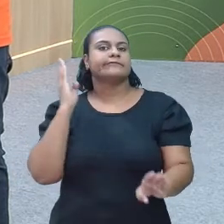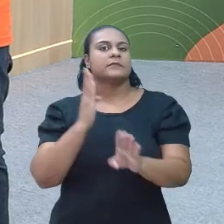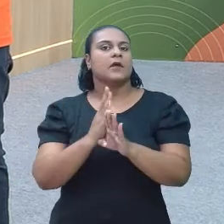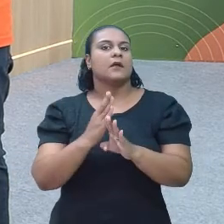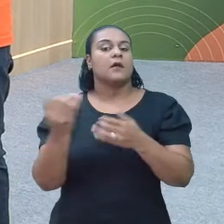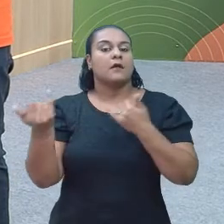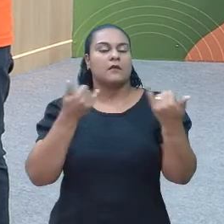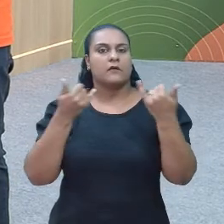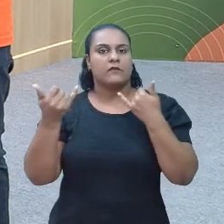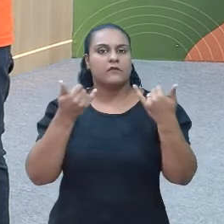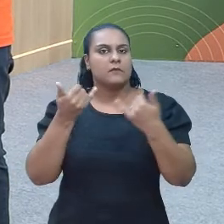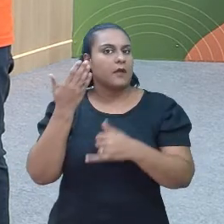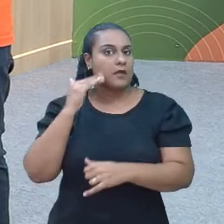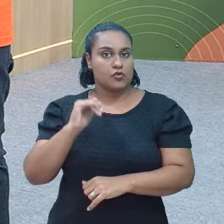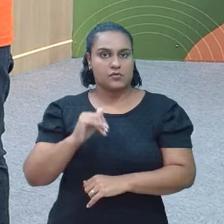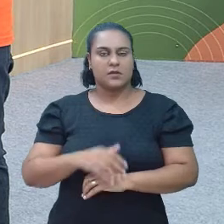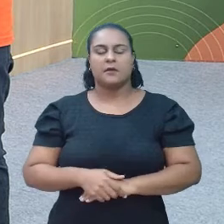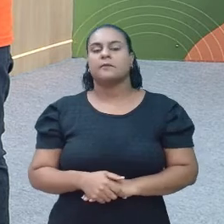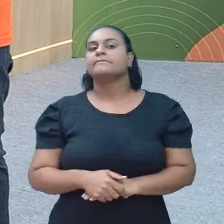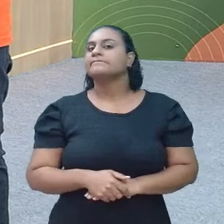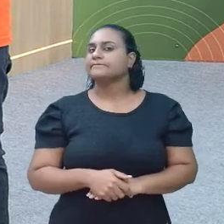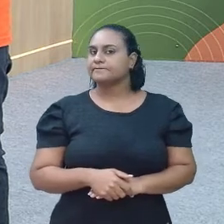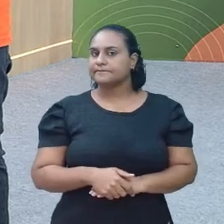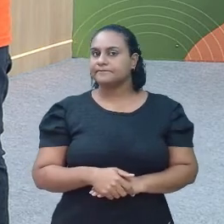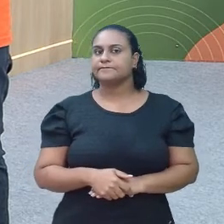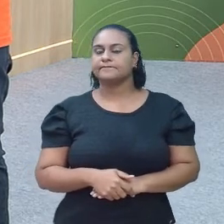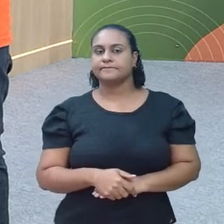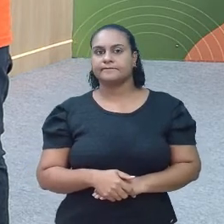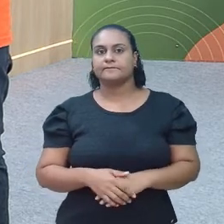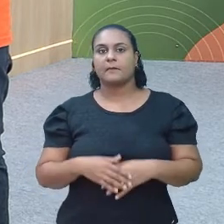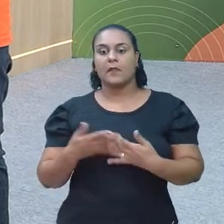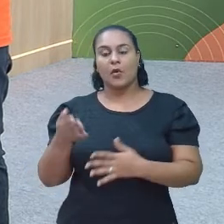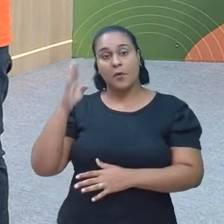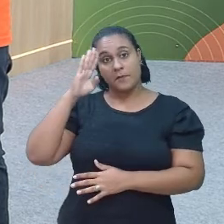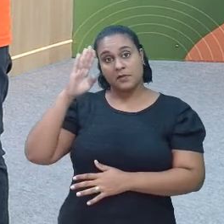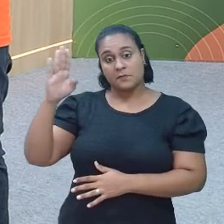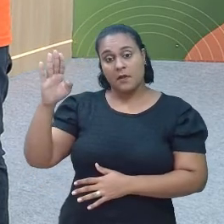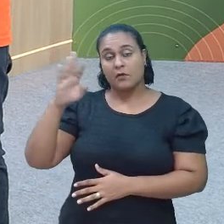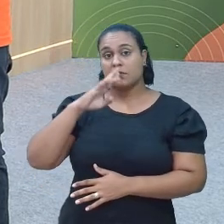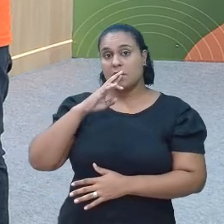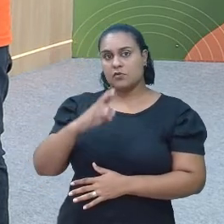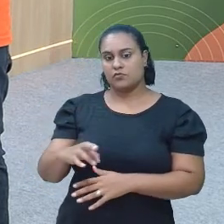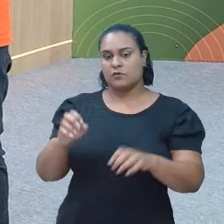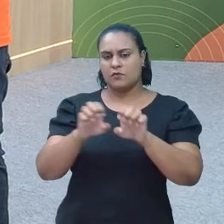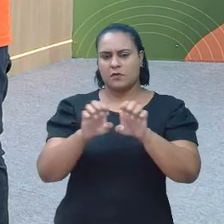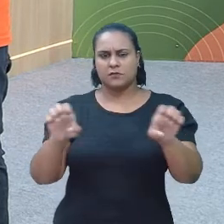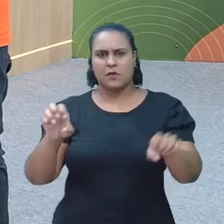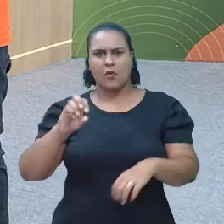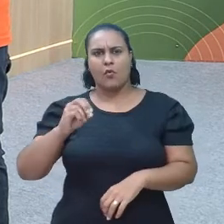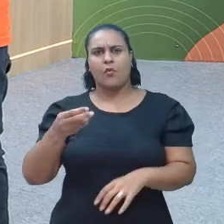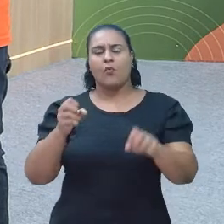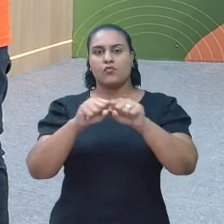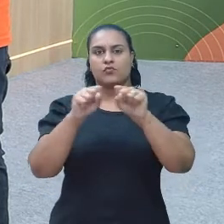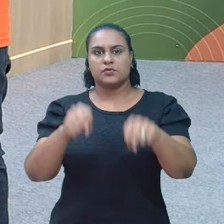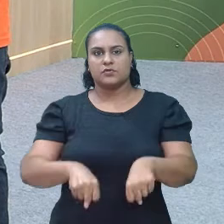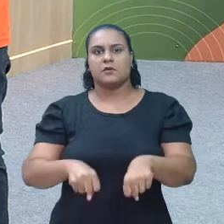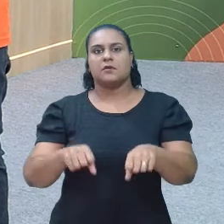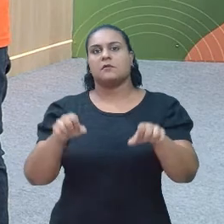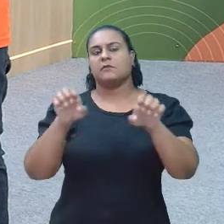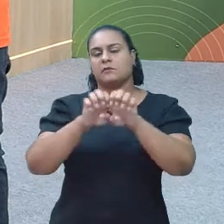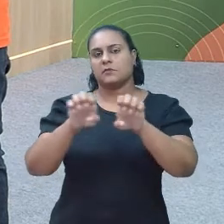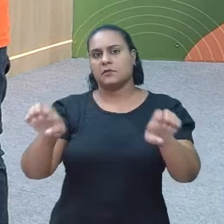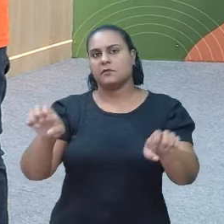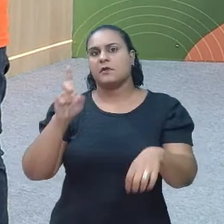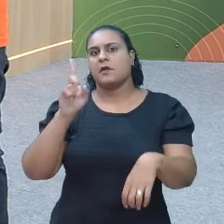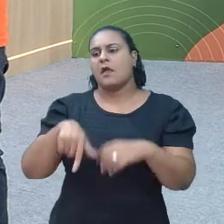as informações desconhecidas. Eu diria que a ação principal de resolver uma equação ou sistemas de equações é você